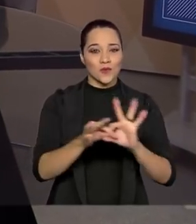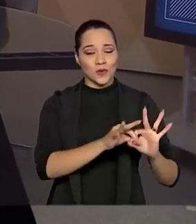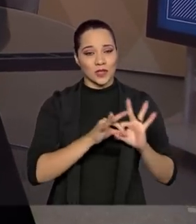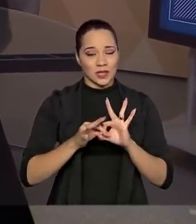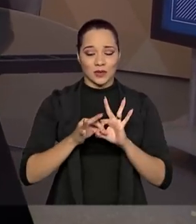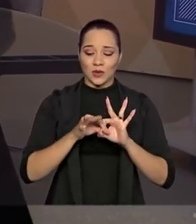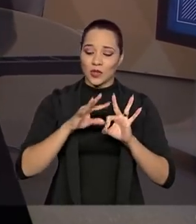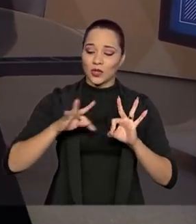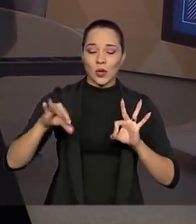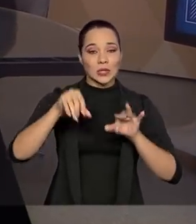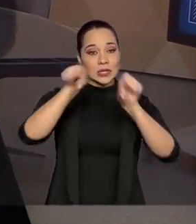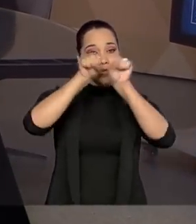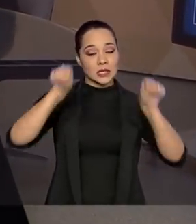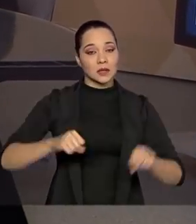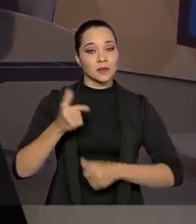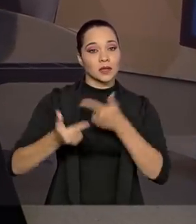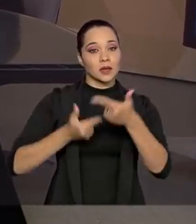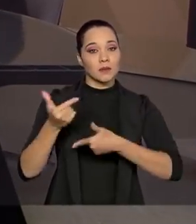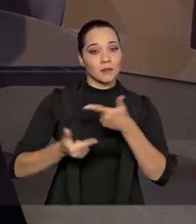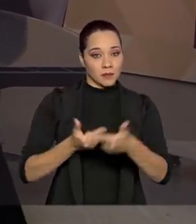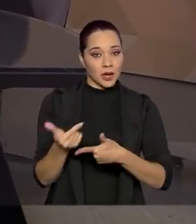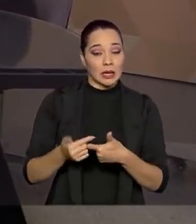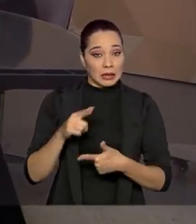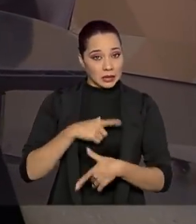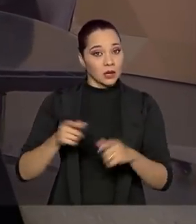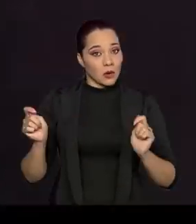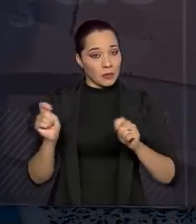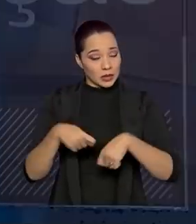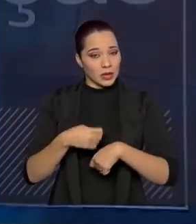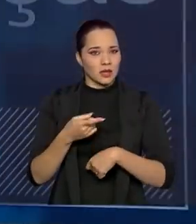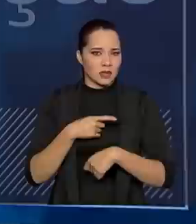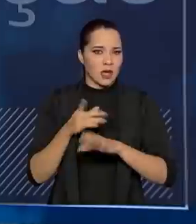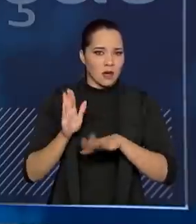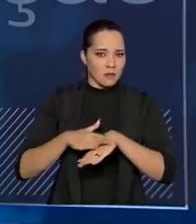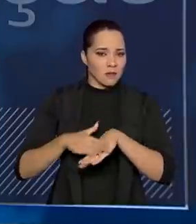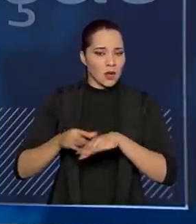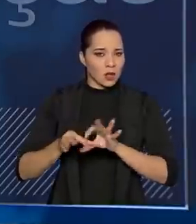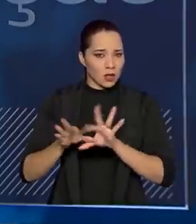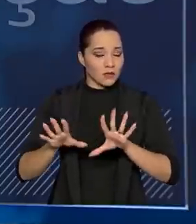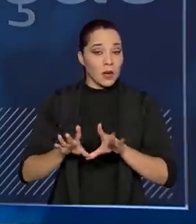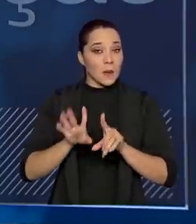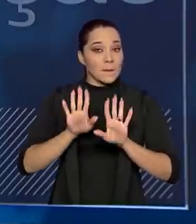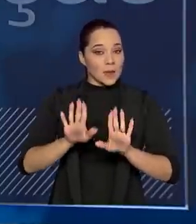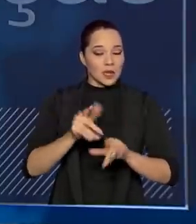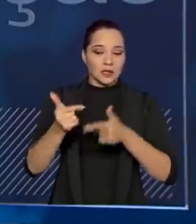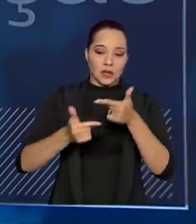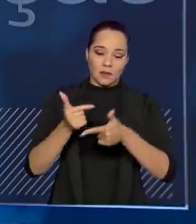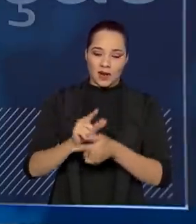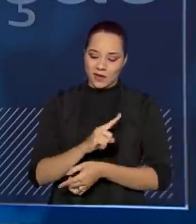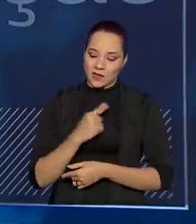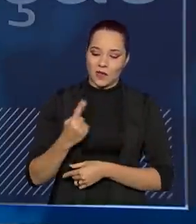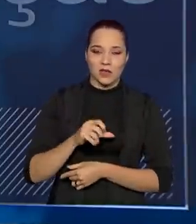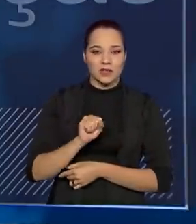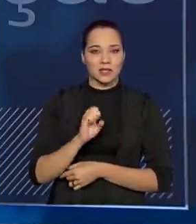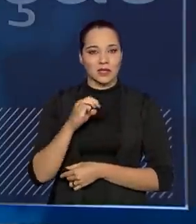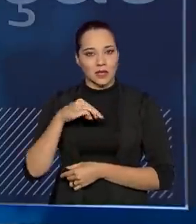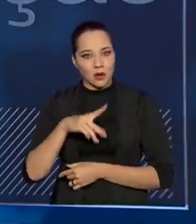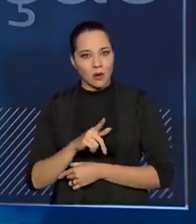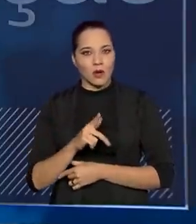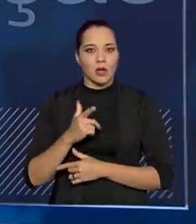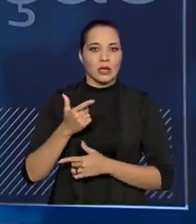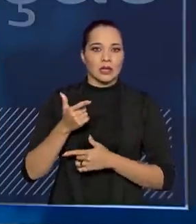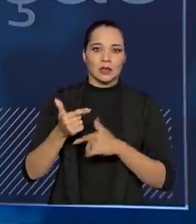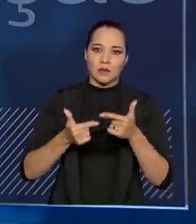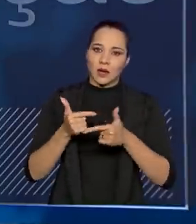ele trabalha, obviamente, eles têm competências, são independentes, mas eles trabalham de uma forma que nós, da Senacom, procuramos fazer sempre